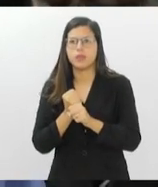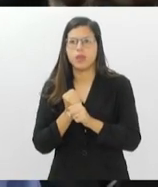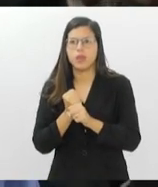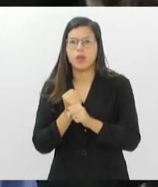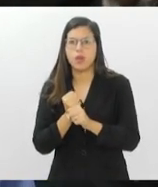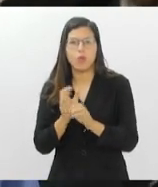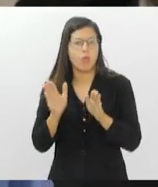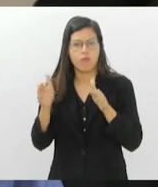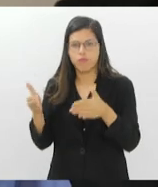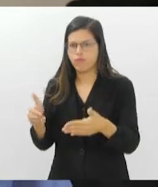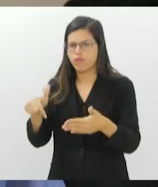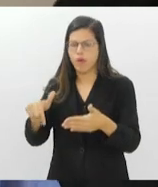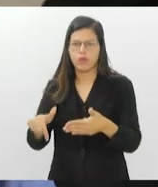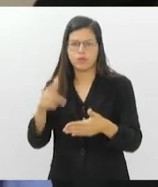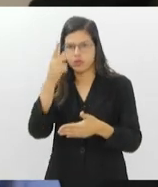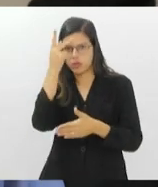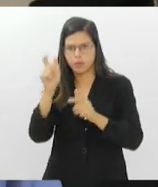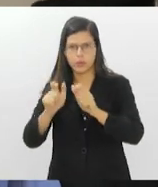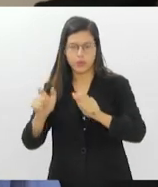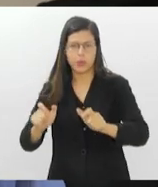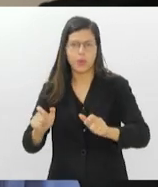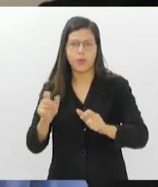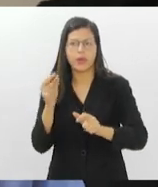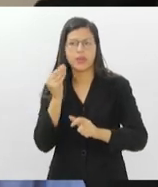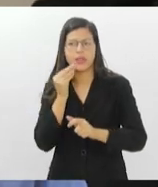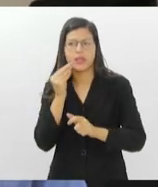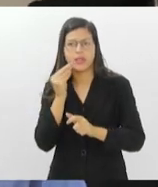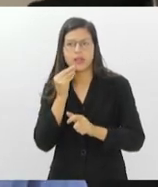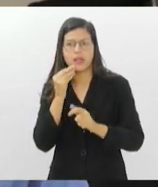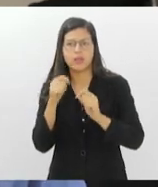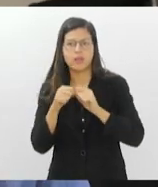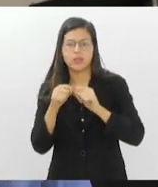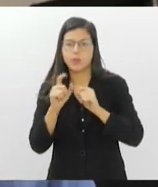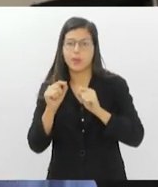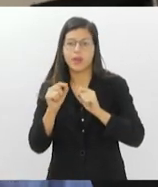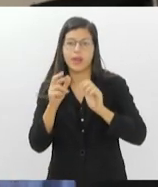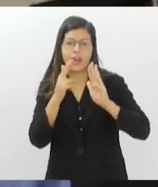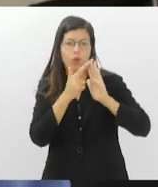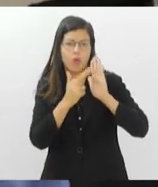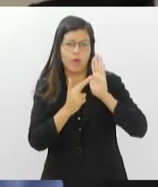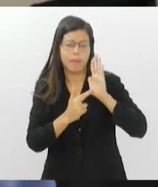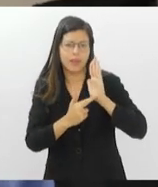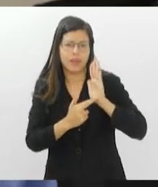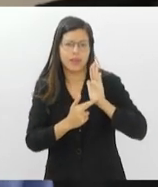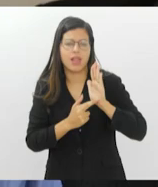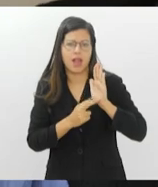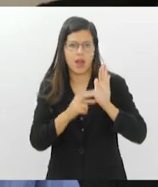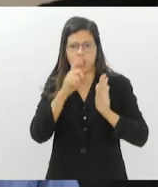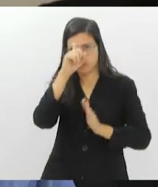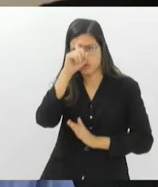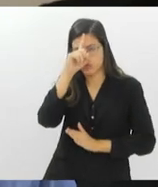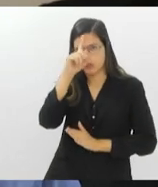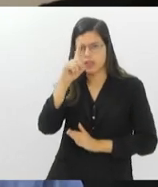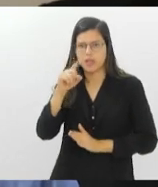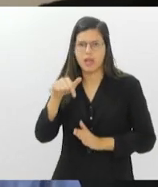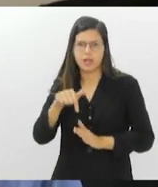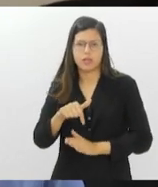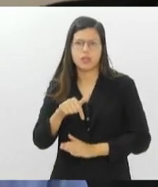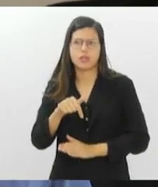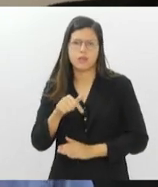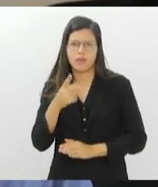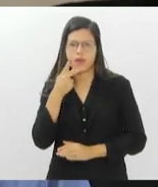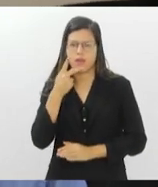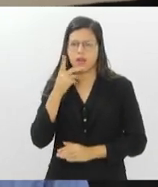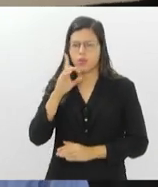diretamente com essas casas e tentando trazer elas para essa regulamentação delas, justamente foi o que foi falado aqui pelo Daniel, que